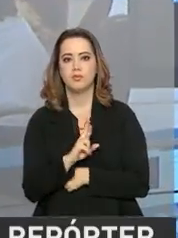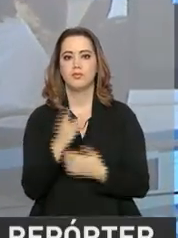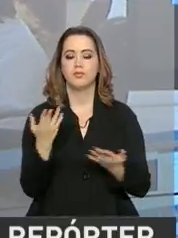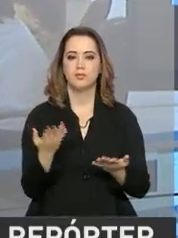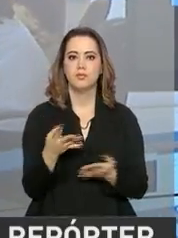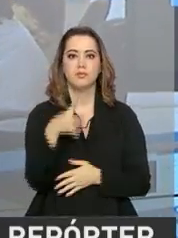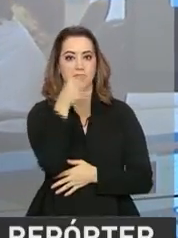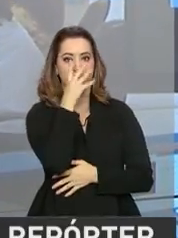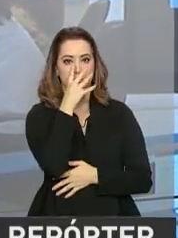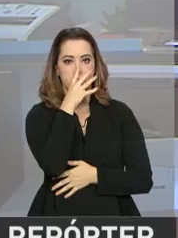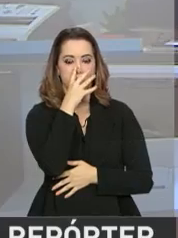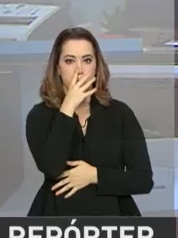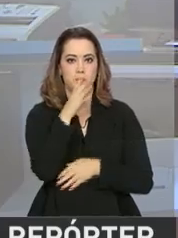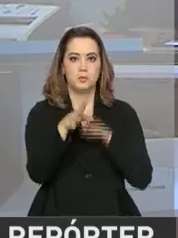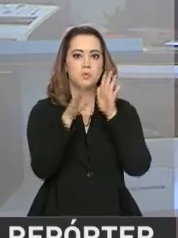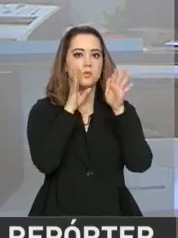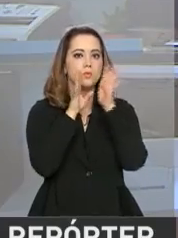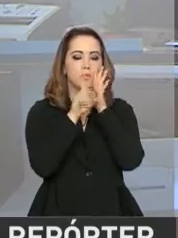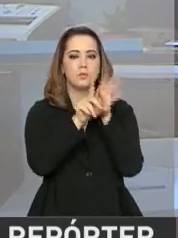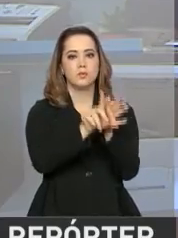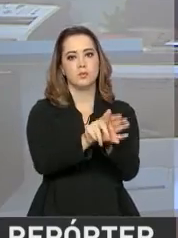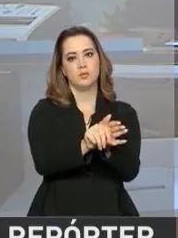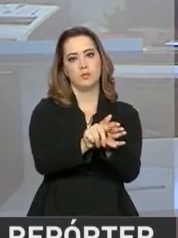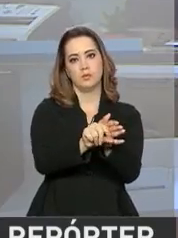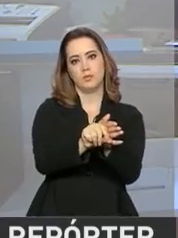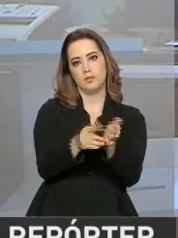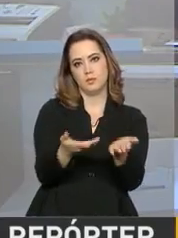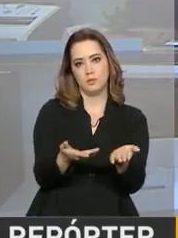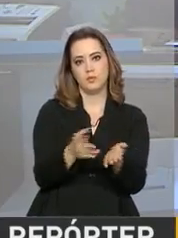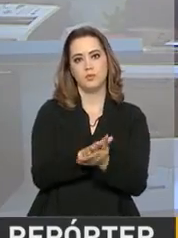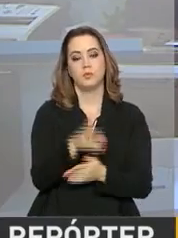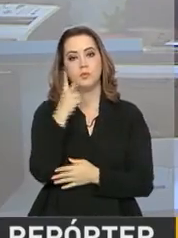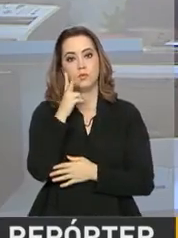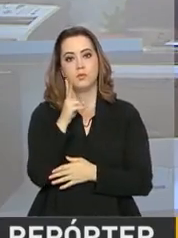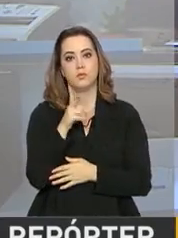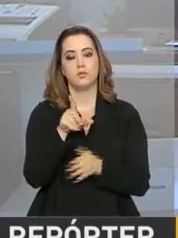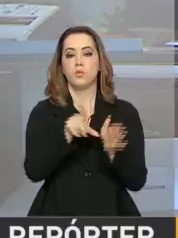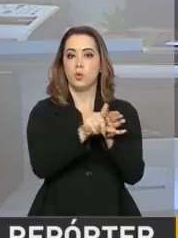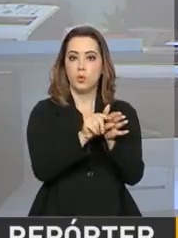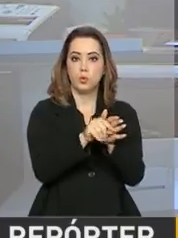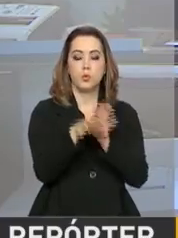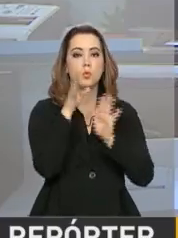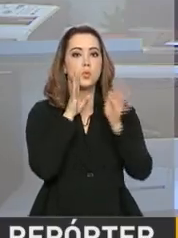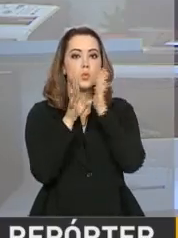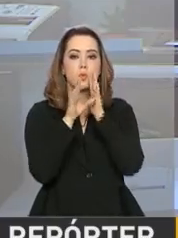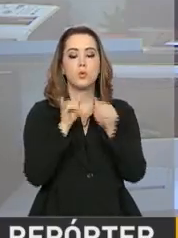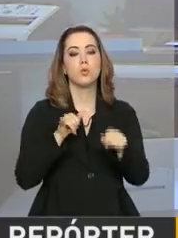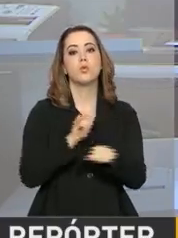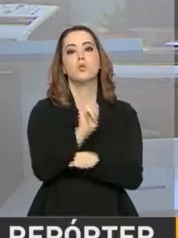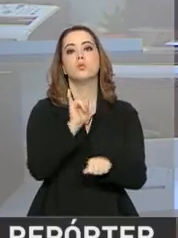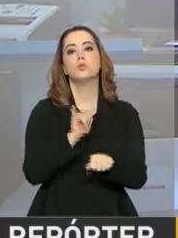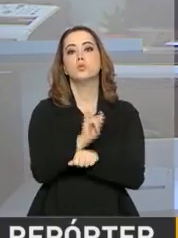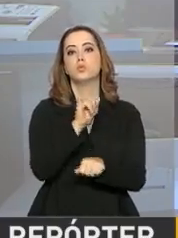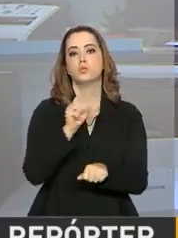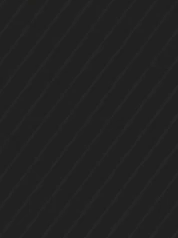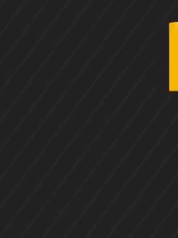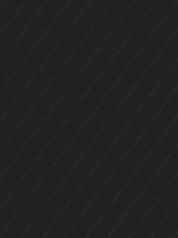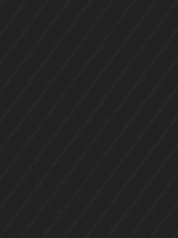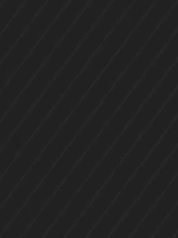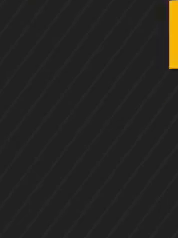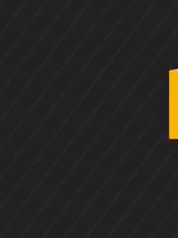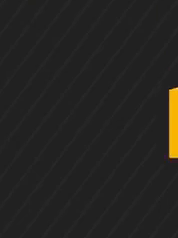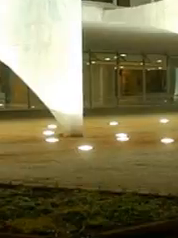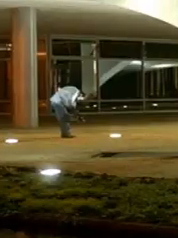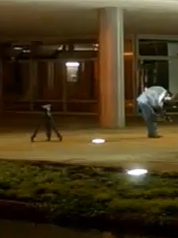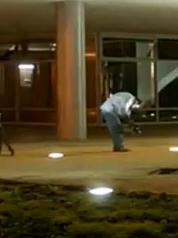do repórter NBR acompanhe também as novidades em nossas redes sociais estamos no Twitter Facebook e também no